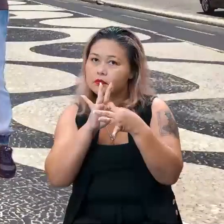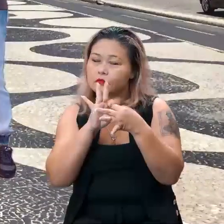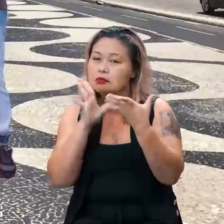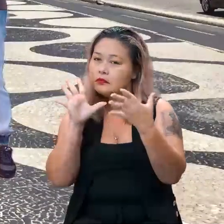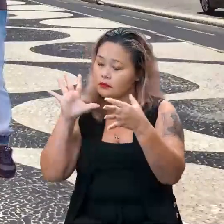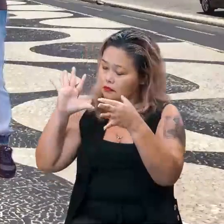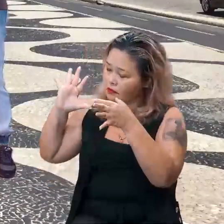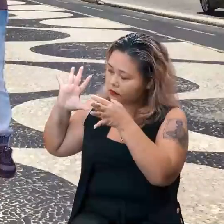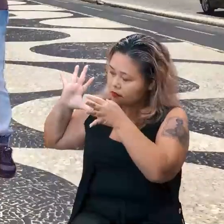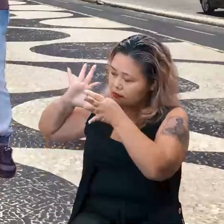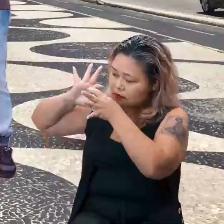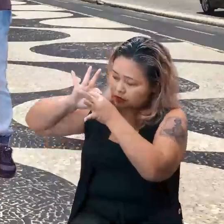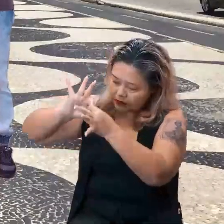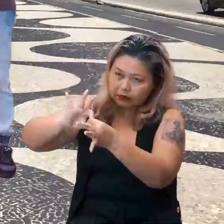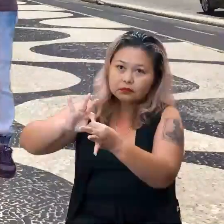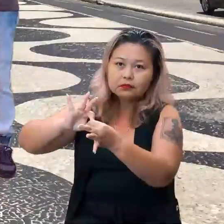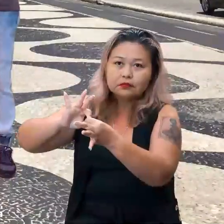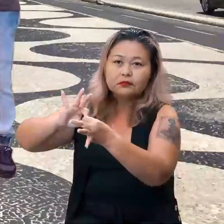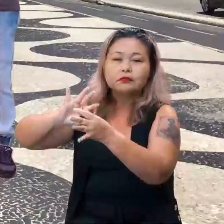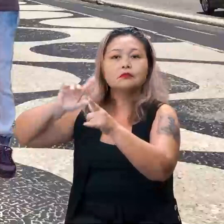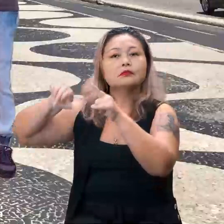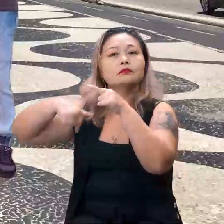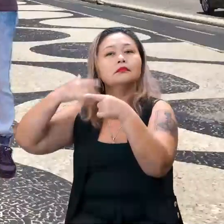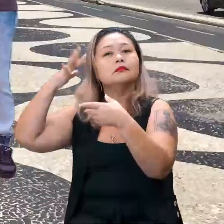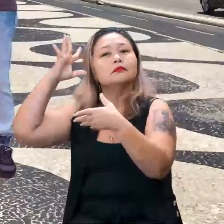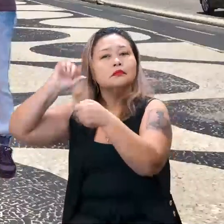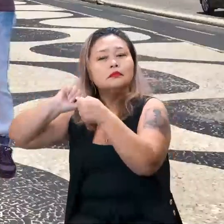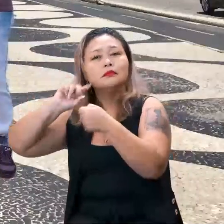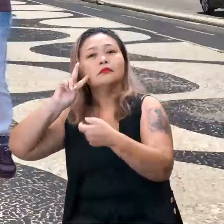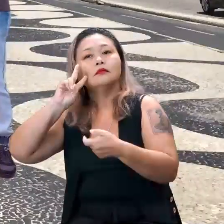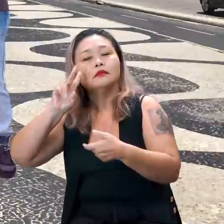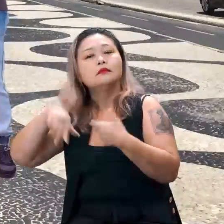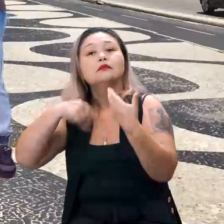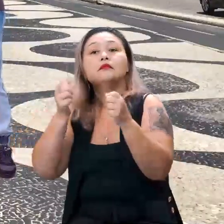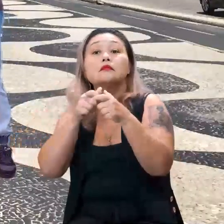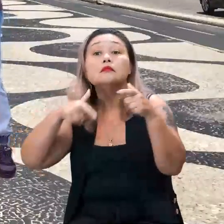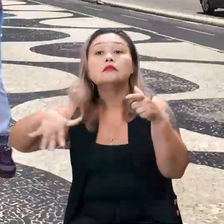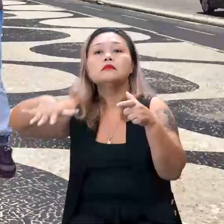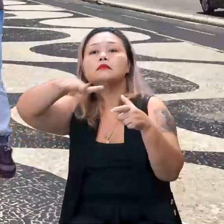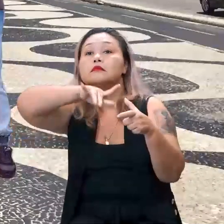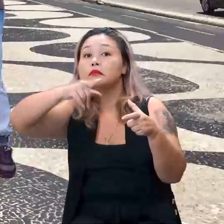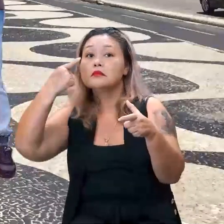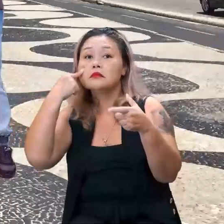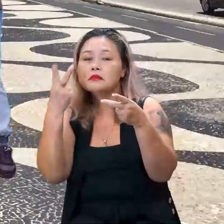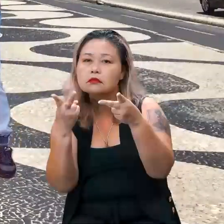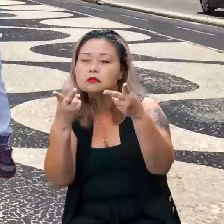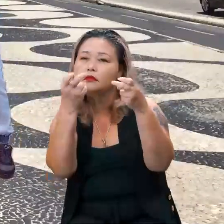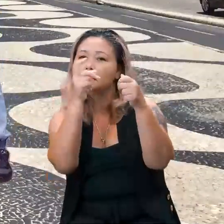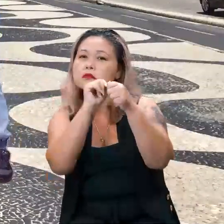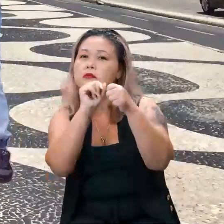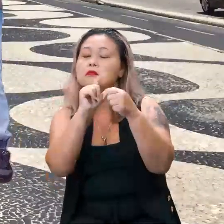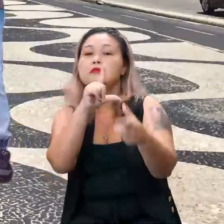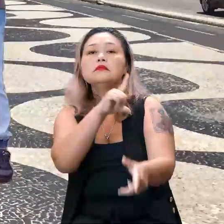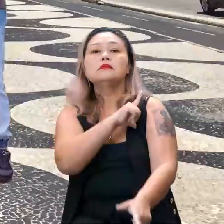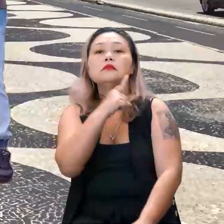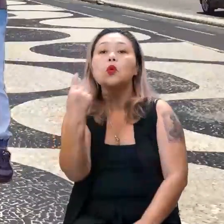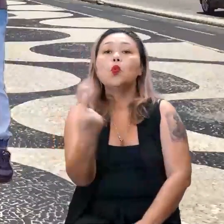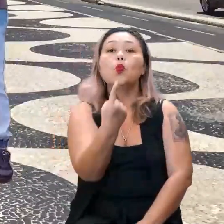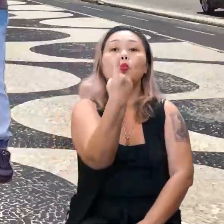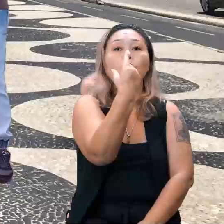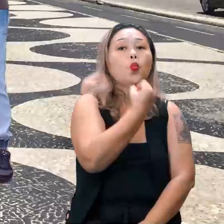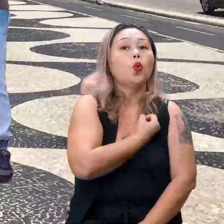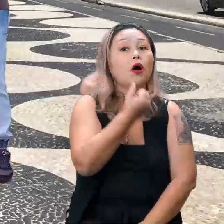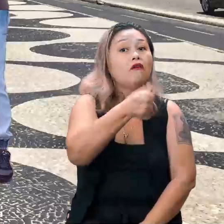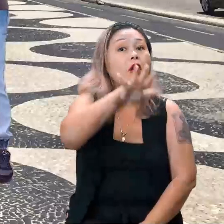o... Nós vimos a parte intuitiva, onde a maioria das situações nós tínhamos somente um valor